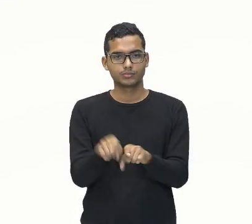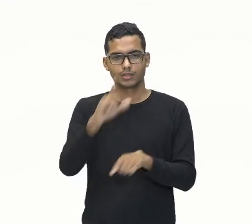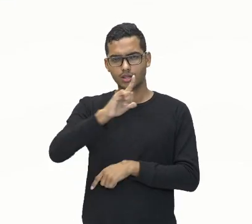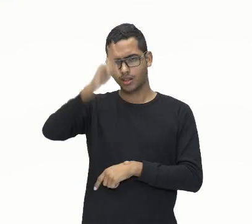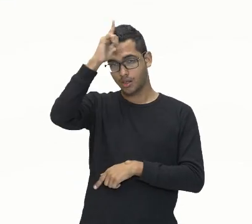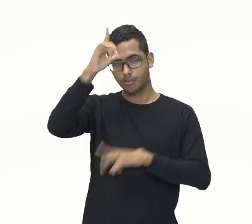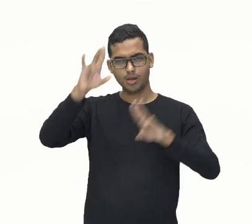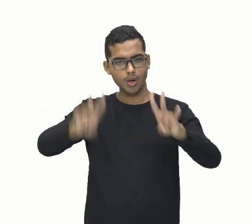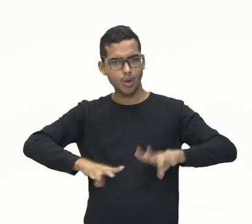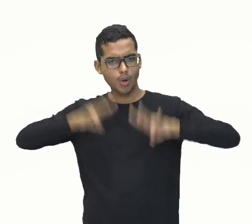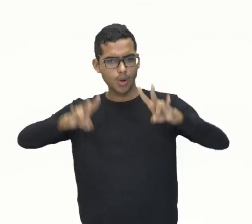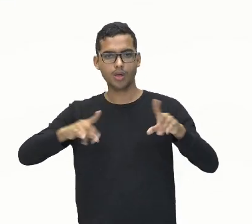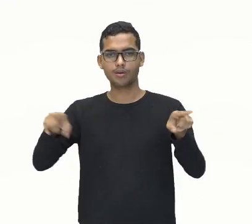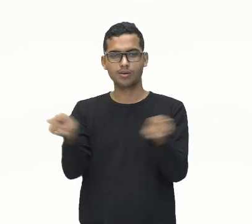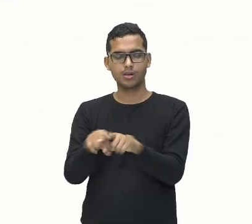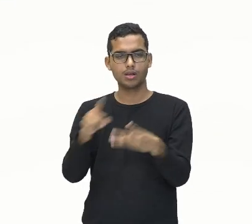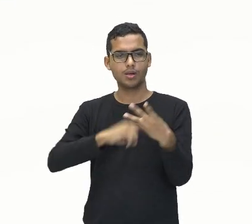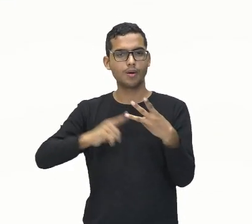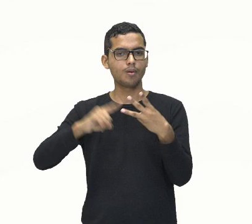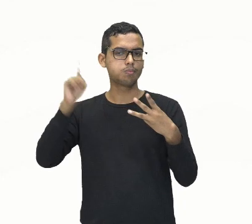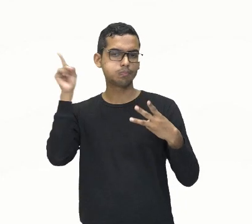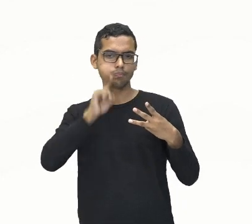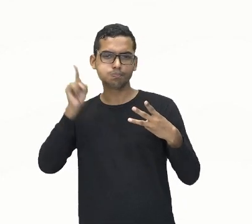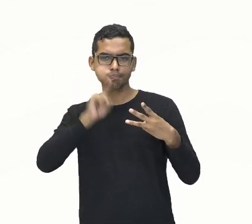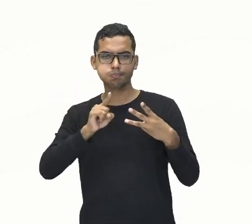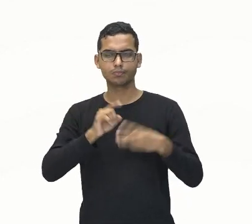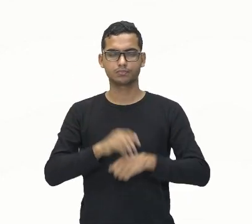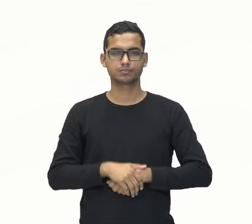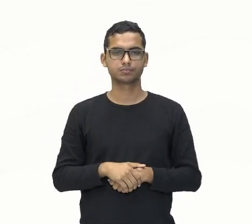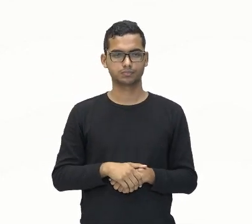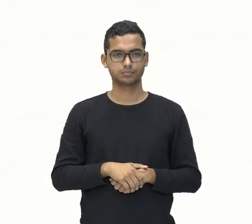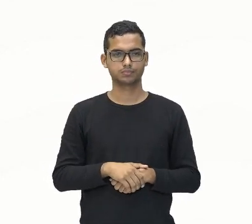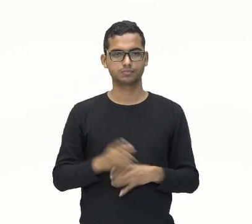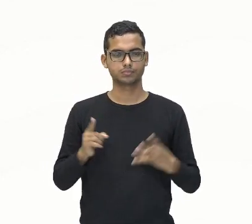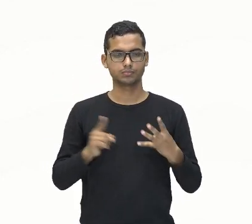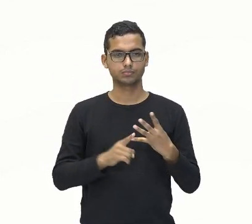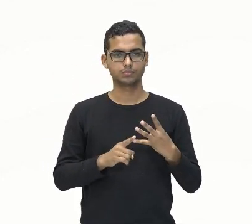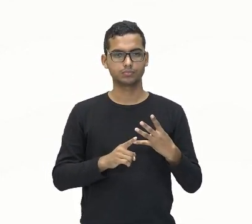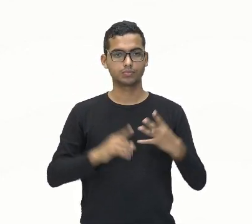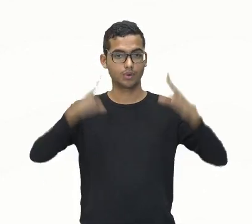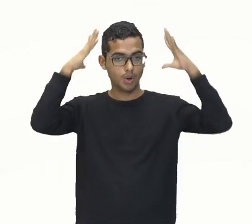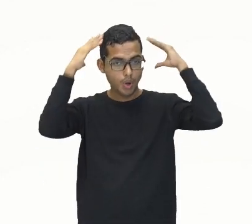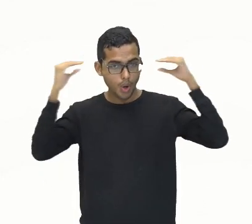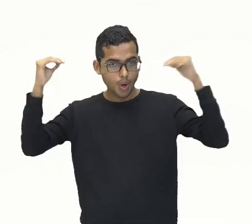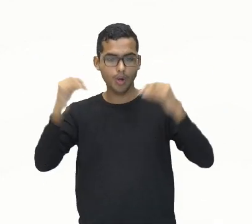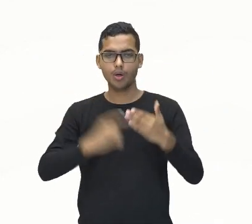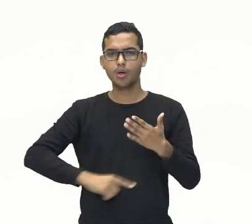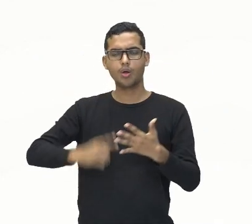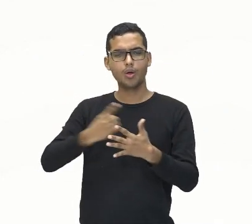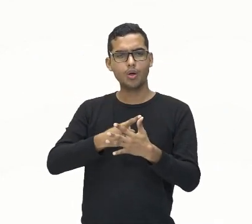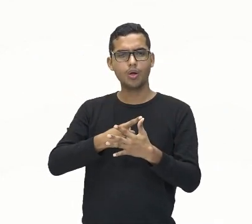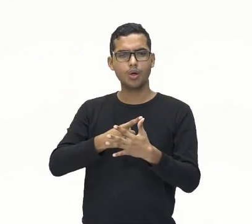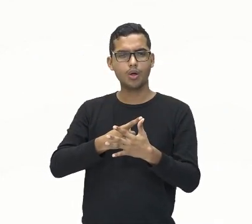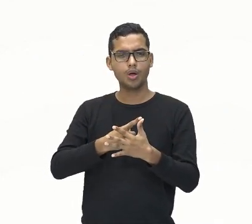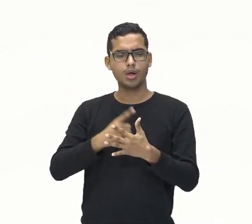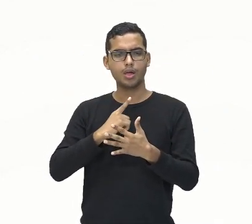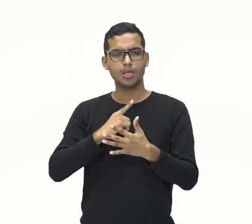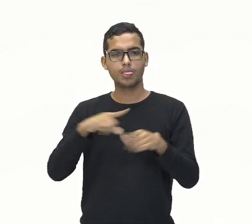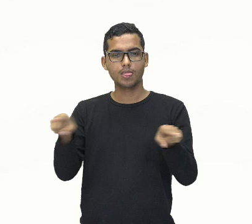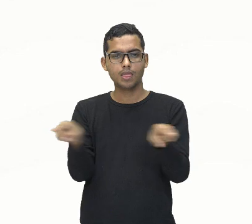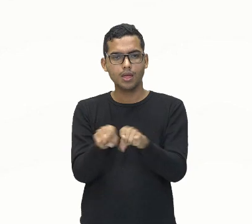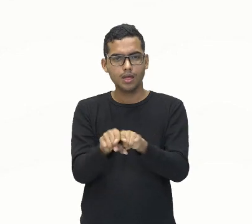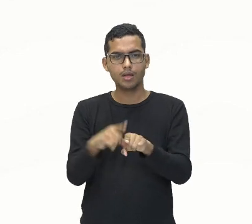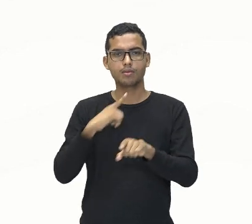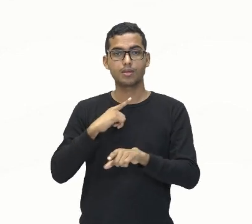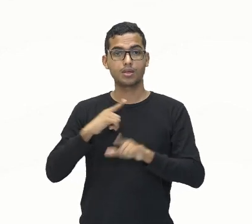Austrália, tem Estados Unidos, nós temos Holanda, Hungria, Irlanda, Islândia,